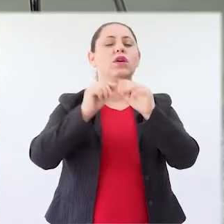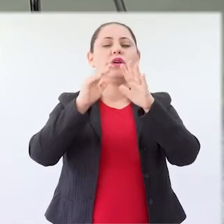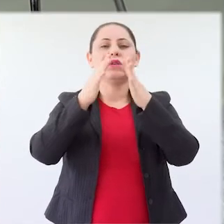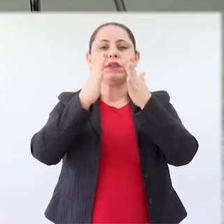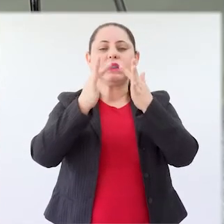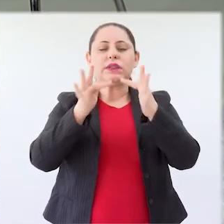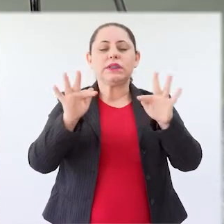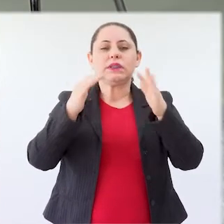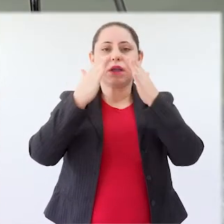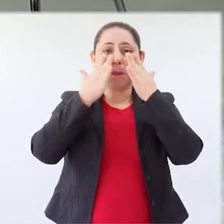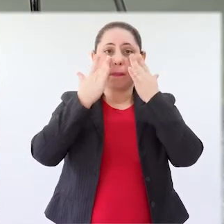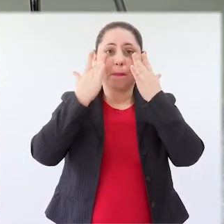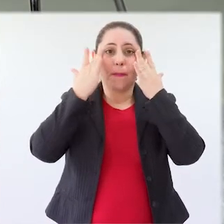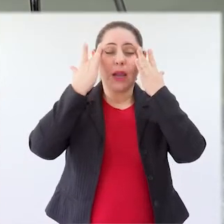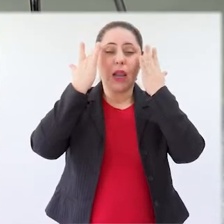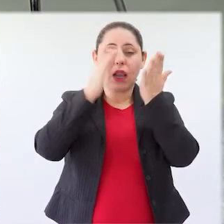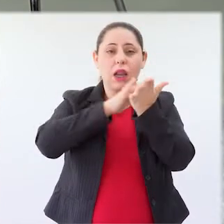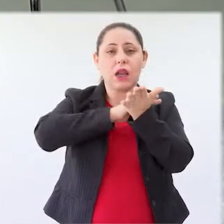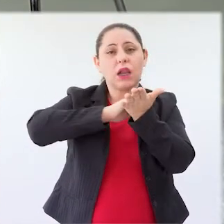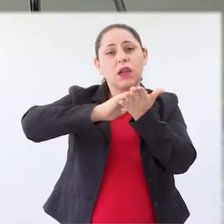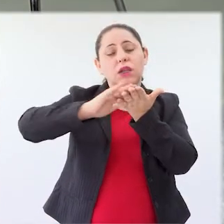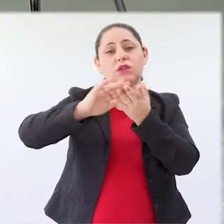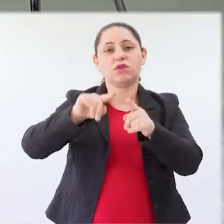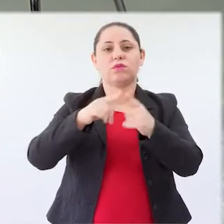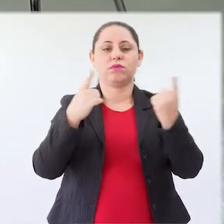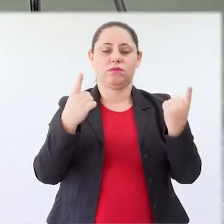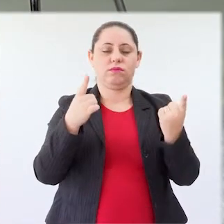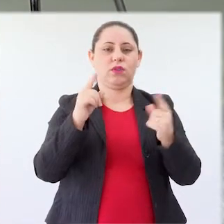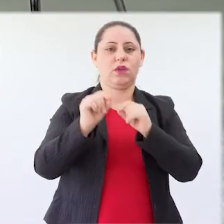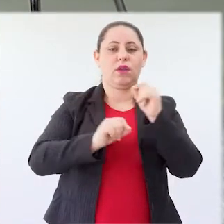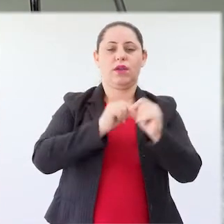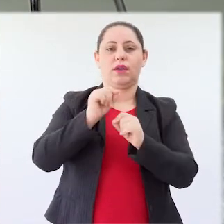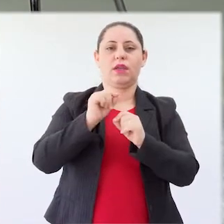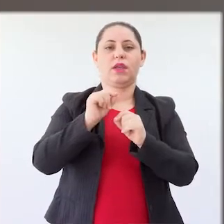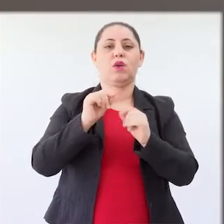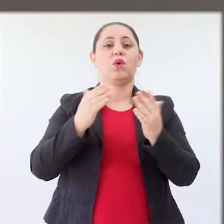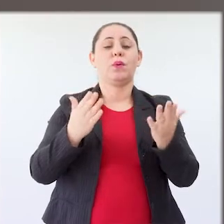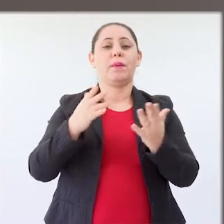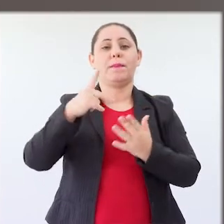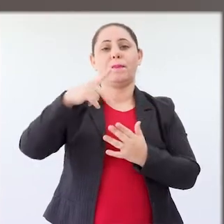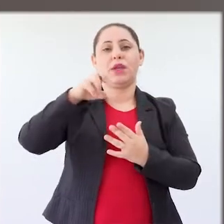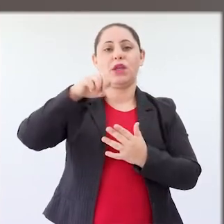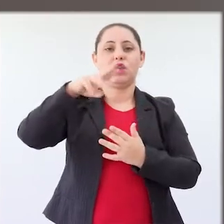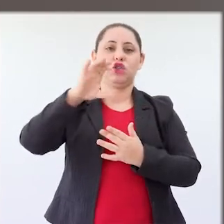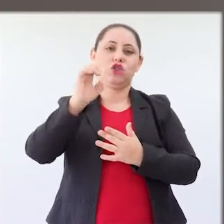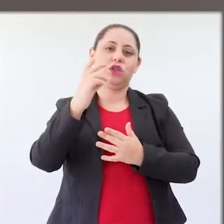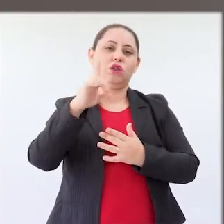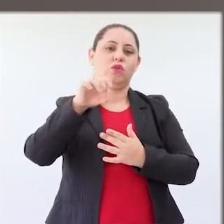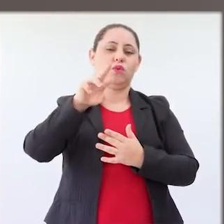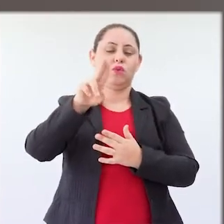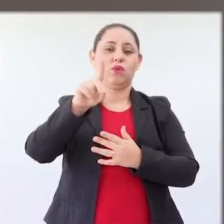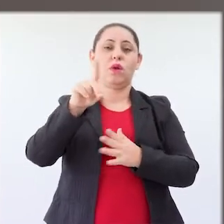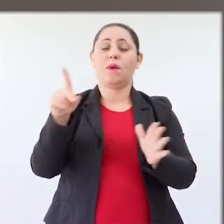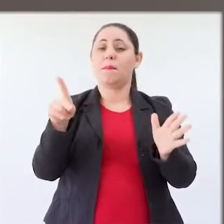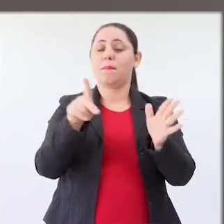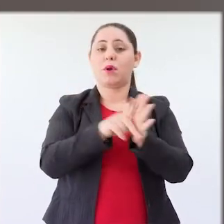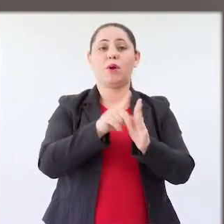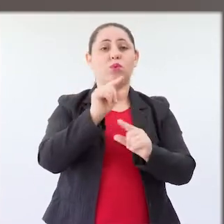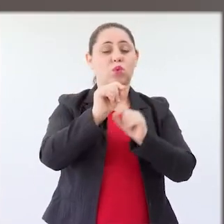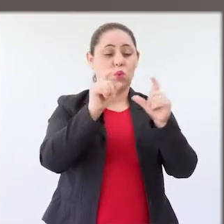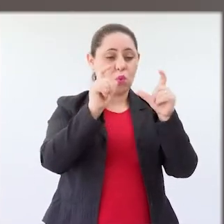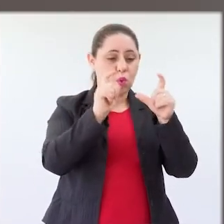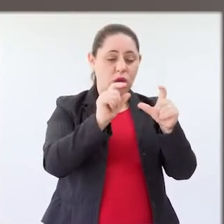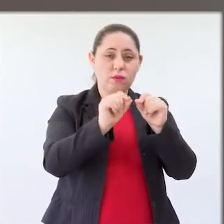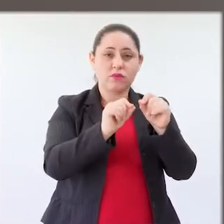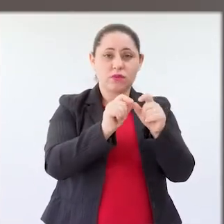aquele aspecto mais suave, lisinho da pele. Já o preenchedor, a gente vai utilizar em um local específico